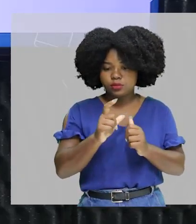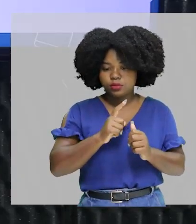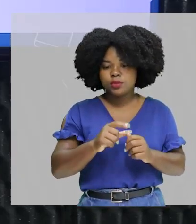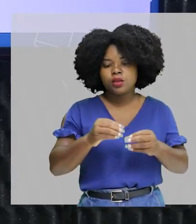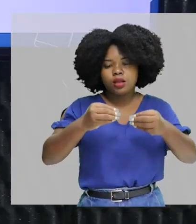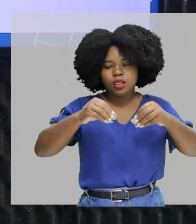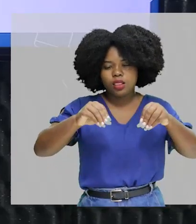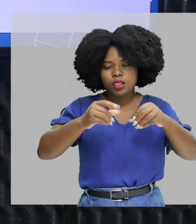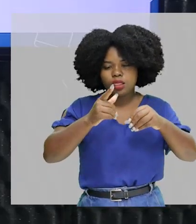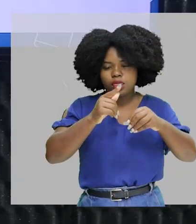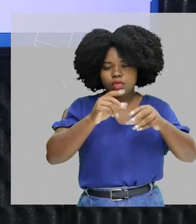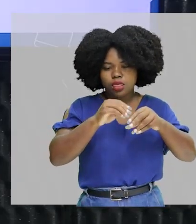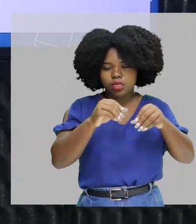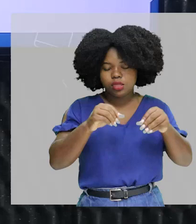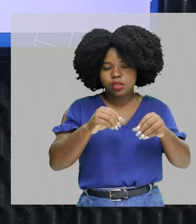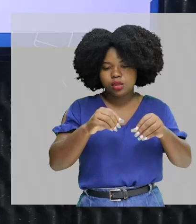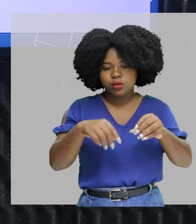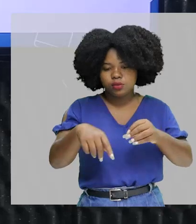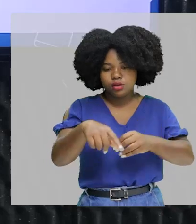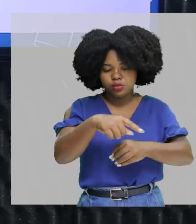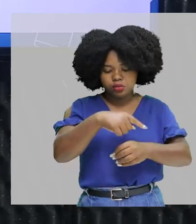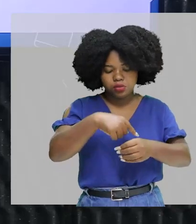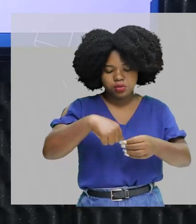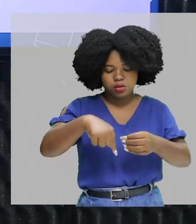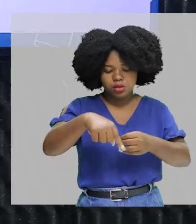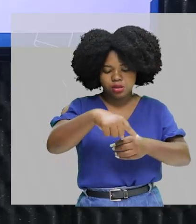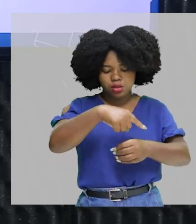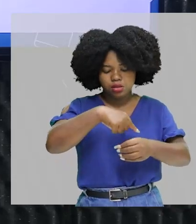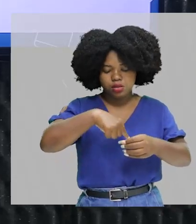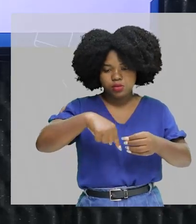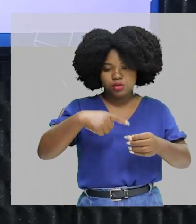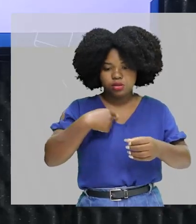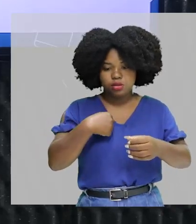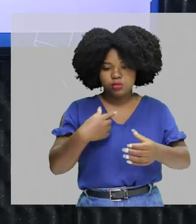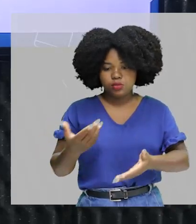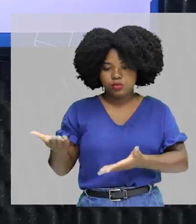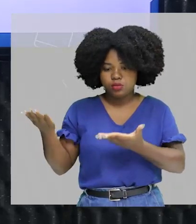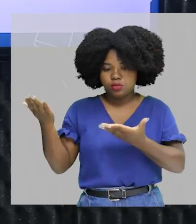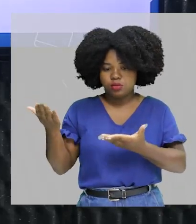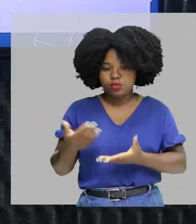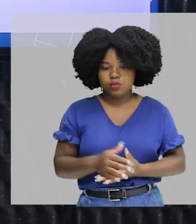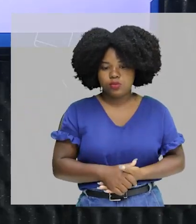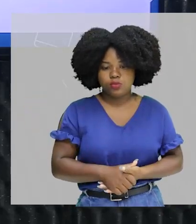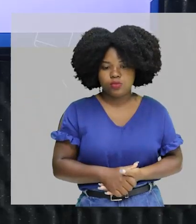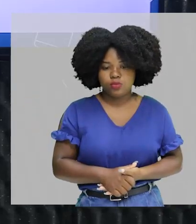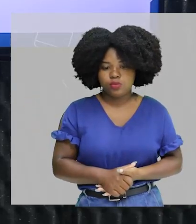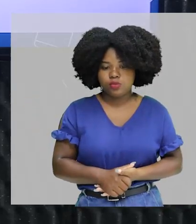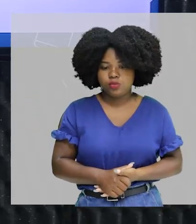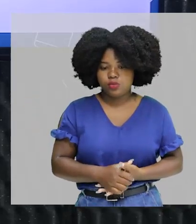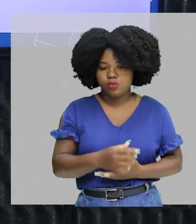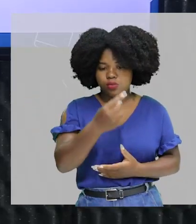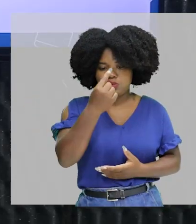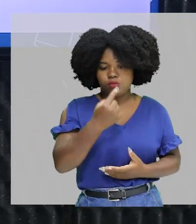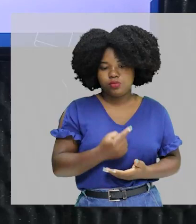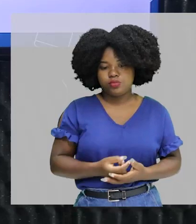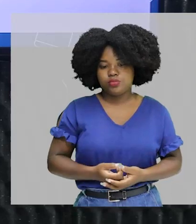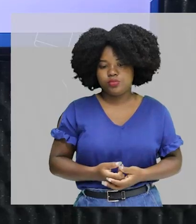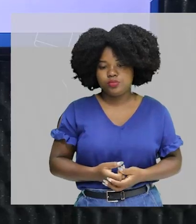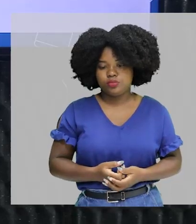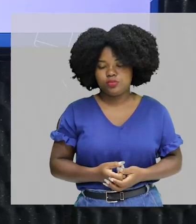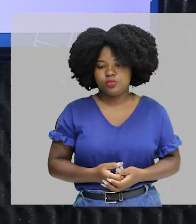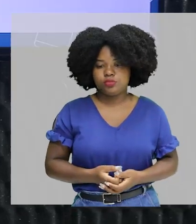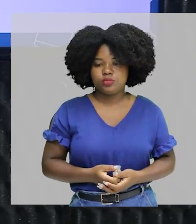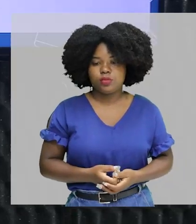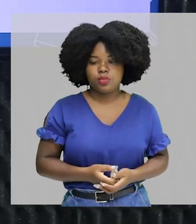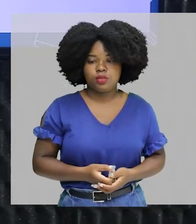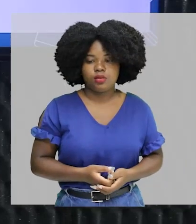líquido, ele começa a ficar no interior do embrião. E vai formar isso aqui, ó, que vocês estão vendo nessa imagem. Esse líquido